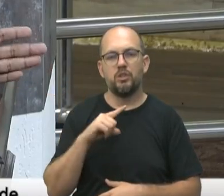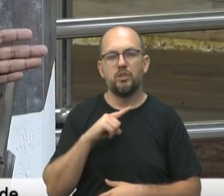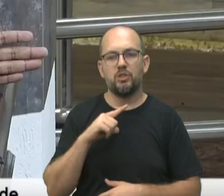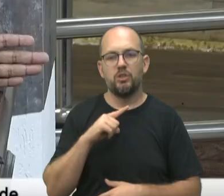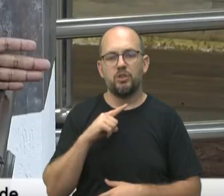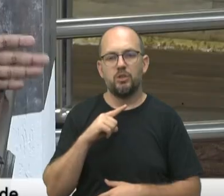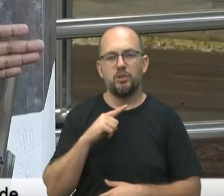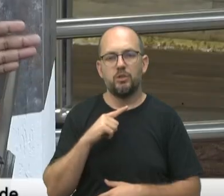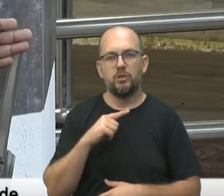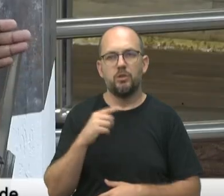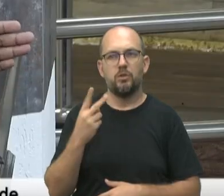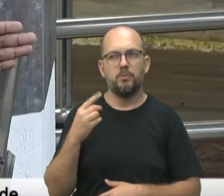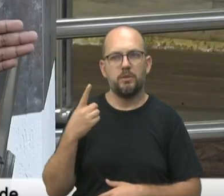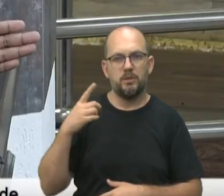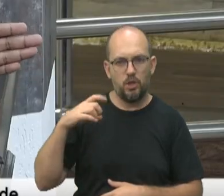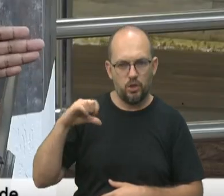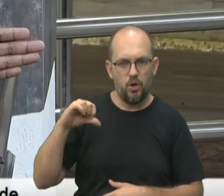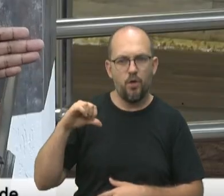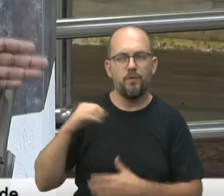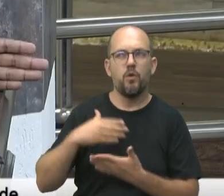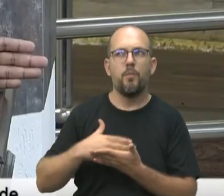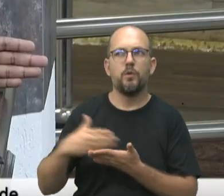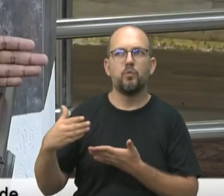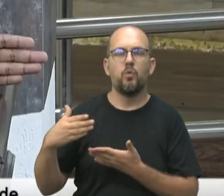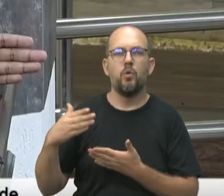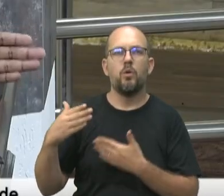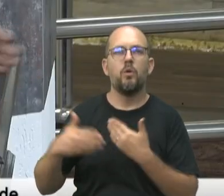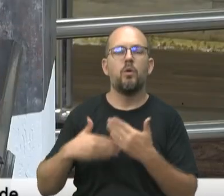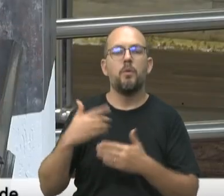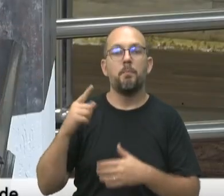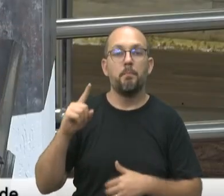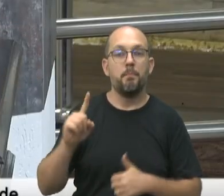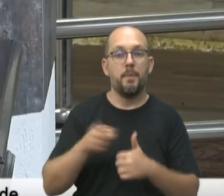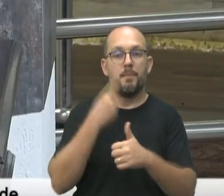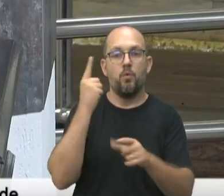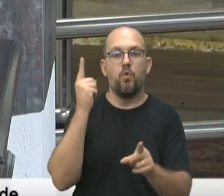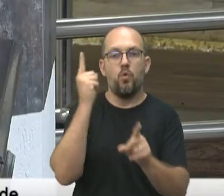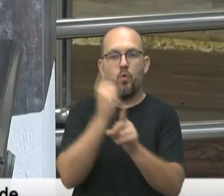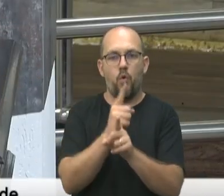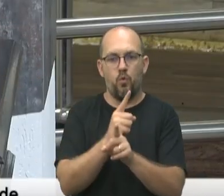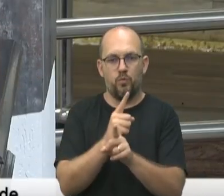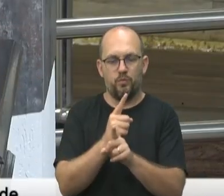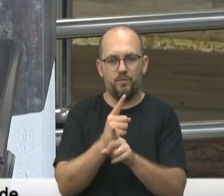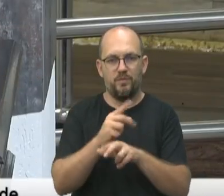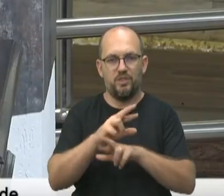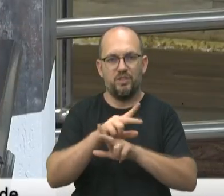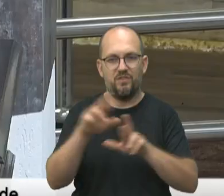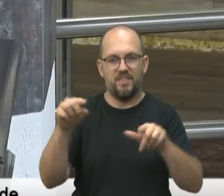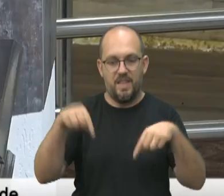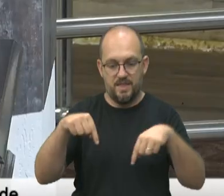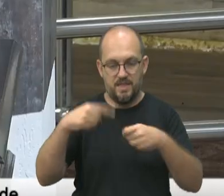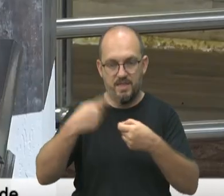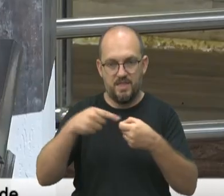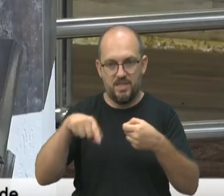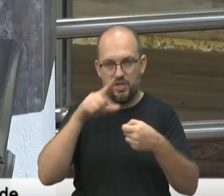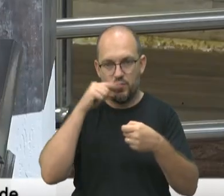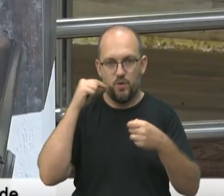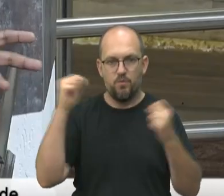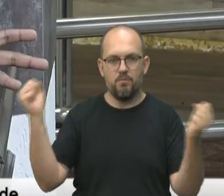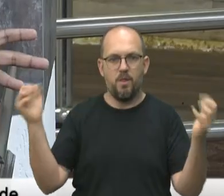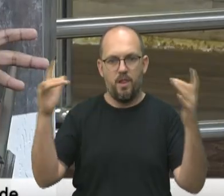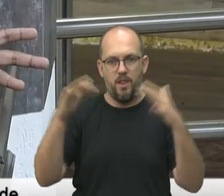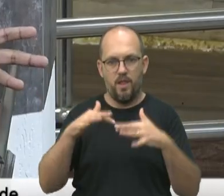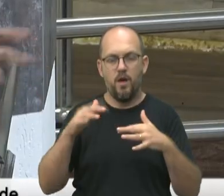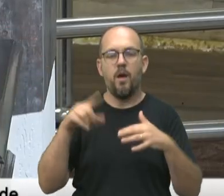começou em 2019, a gente fez o nosso primeiro encontro da diversidade aqui da cidade de Jaú, totalmente com auxílio